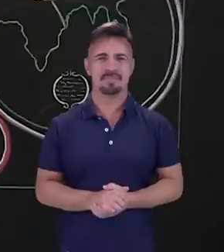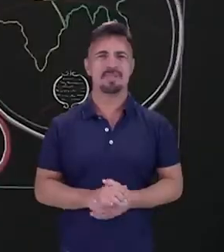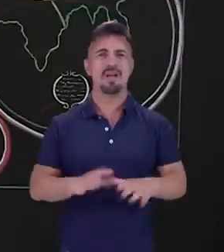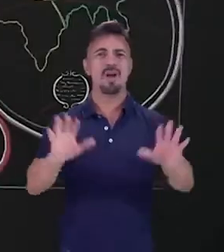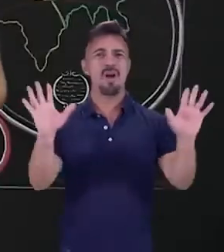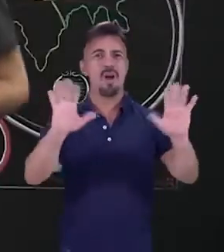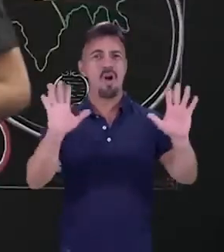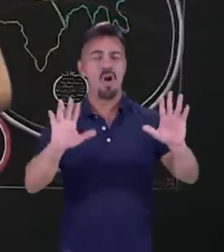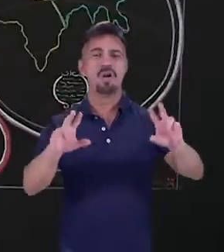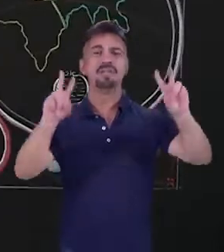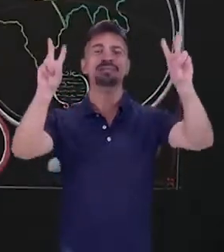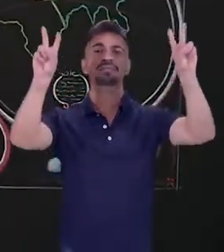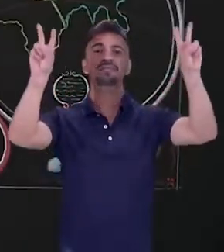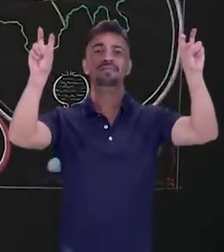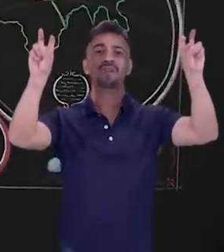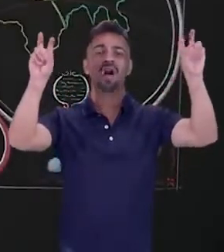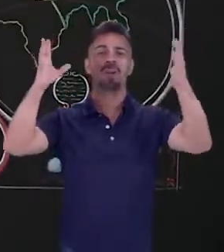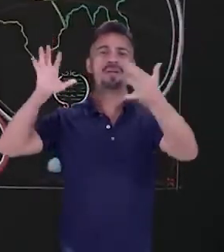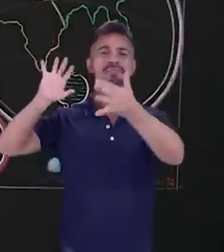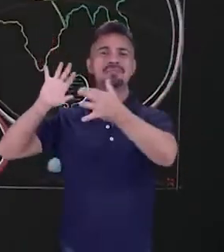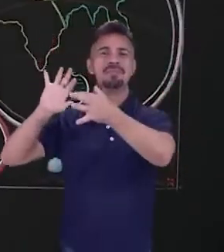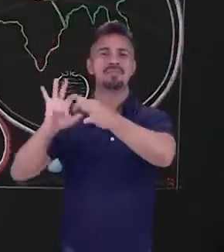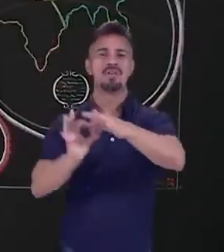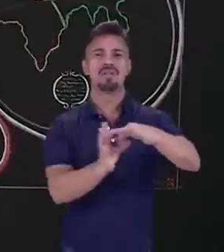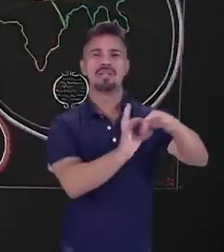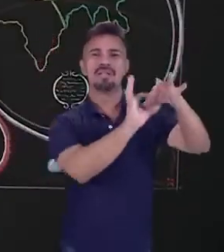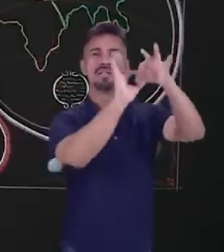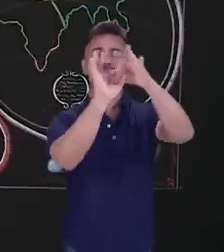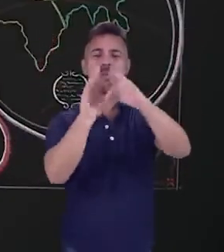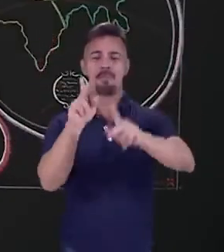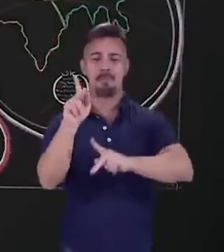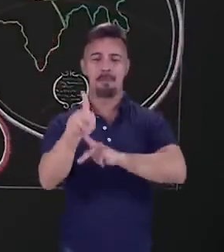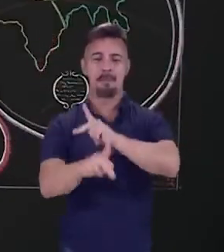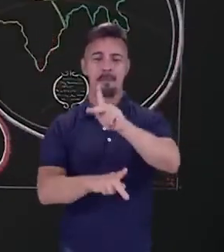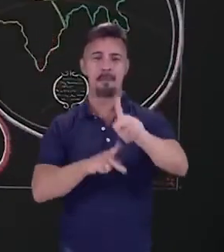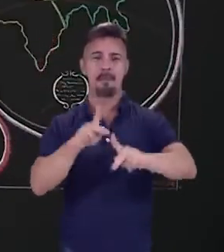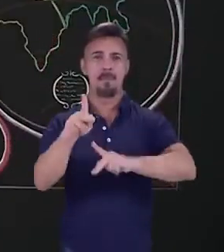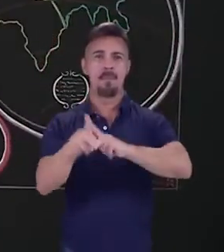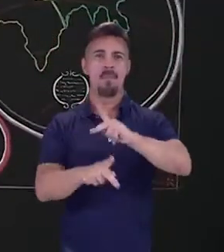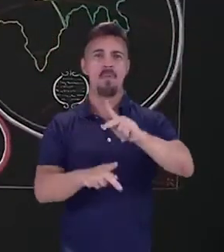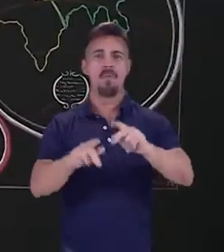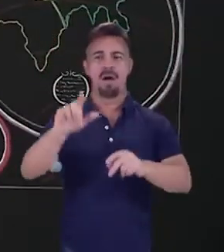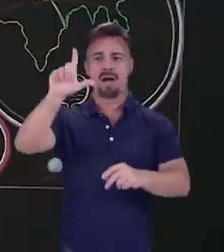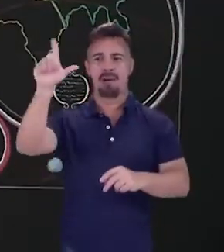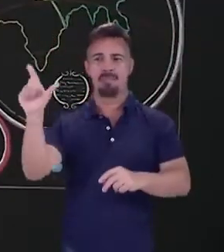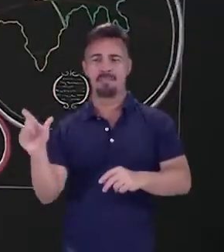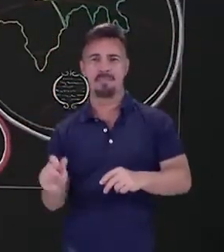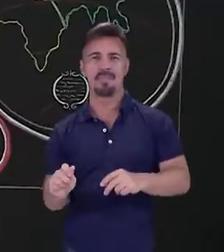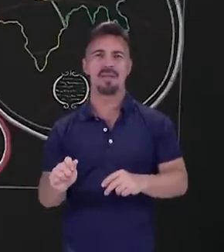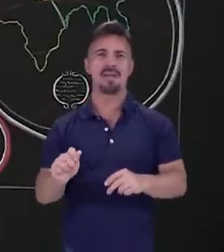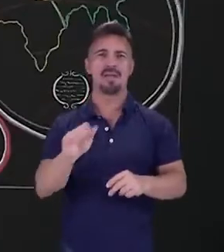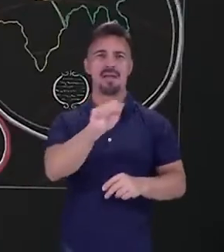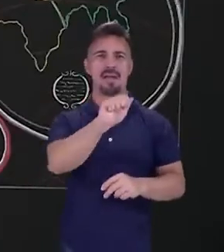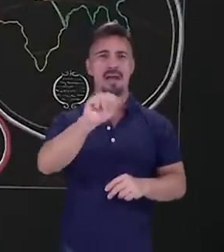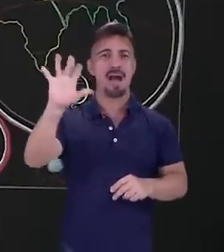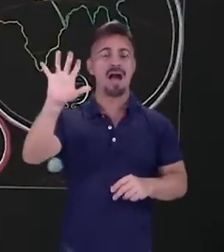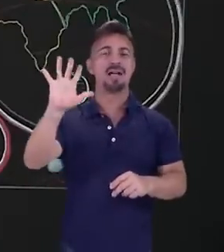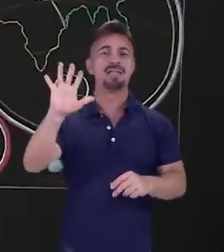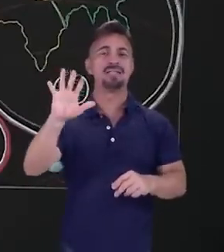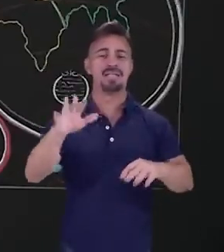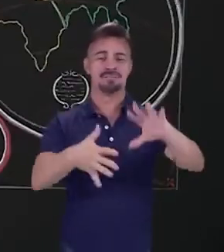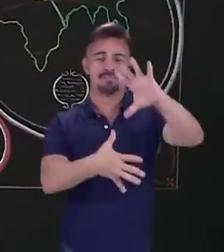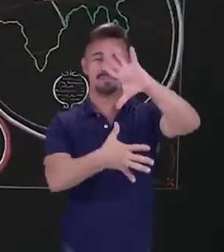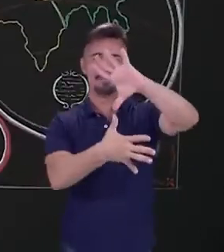Fala pessoal, o tema da aula de hoje, conexões entre povos da América, África, Europa e Ásia no